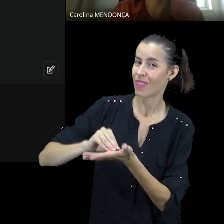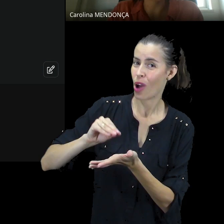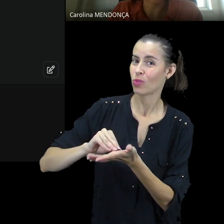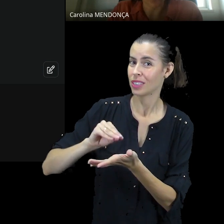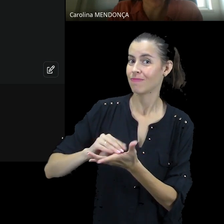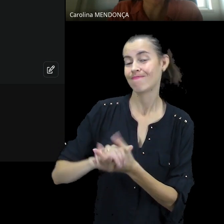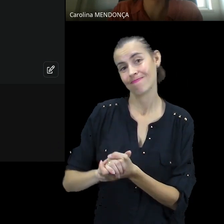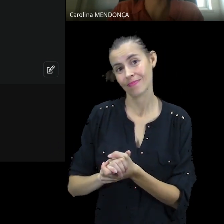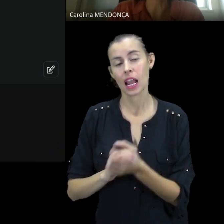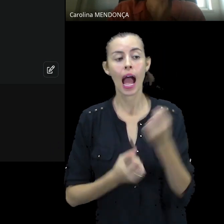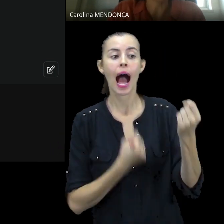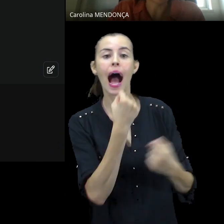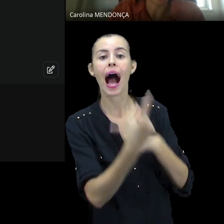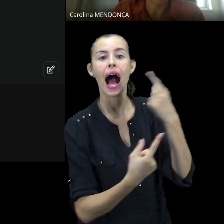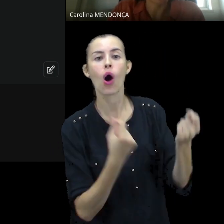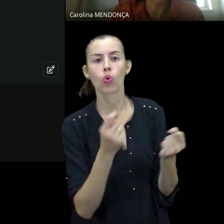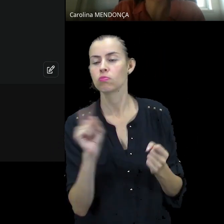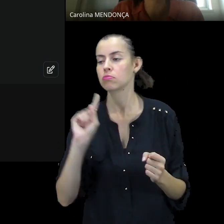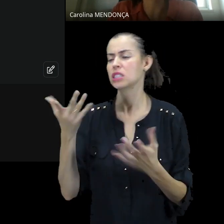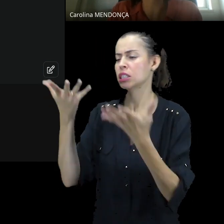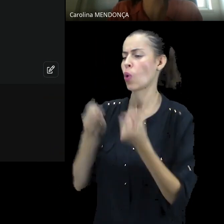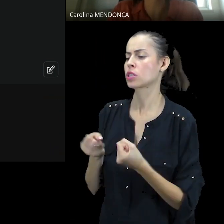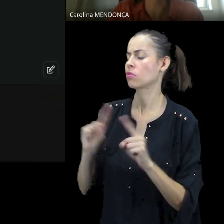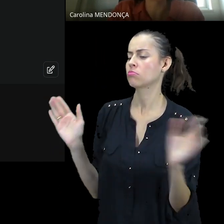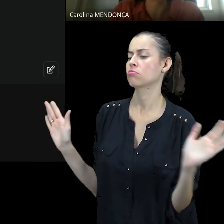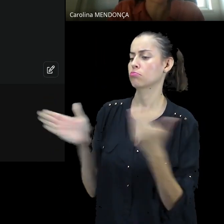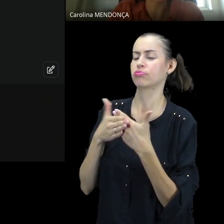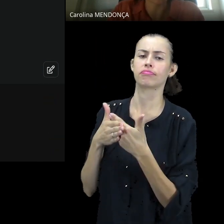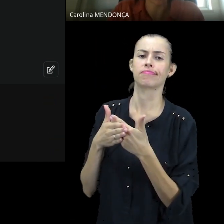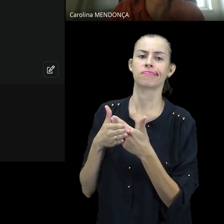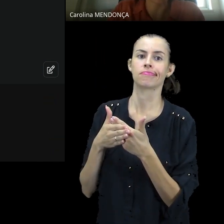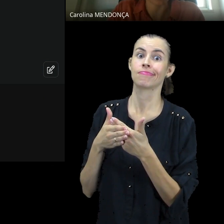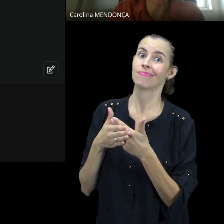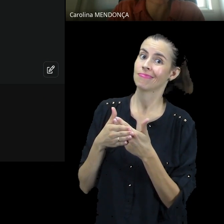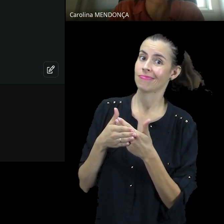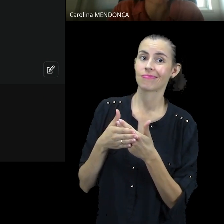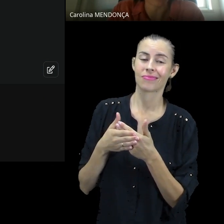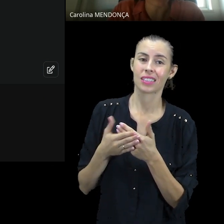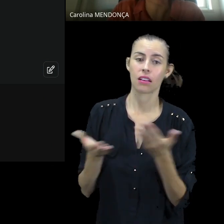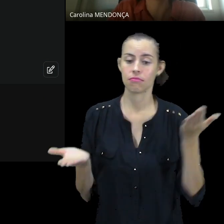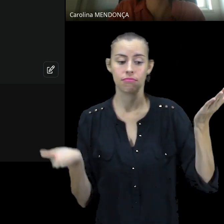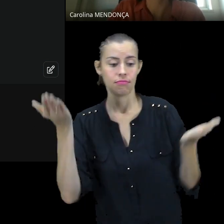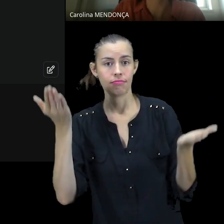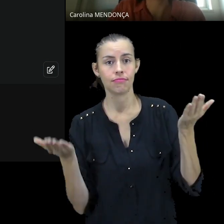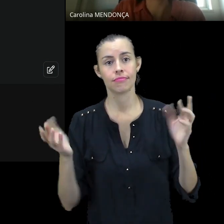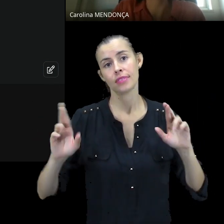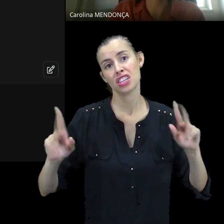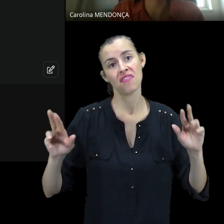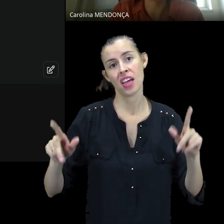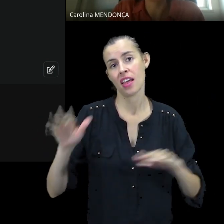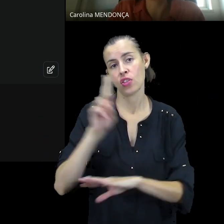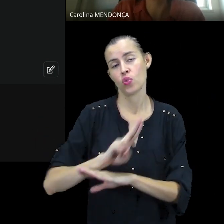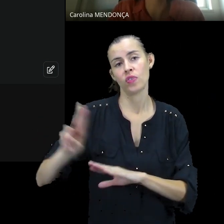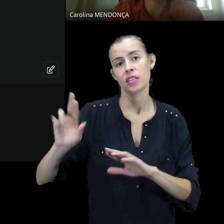essas discussões ou para a prática extensionista, mas já tem outros cursos que são um pouco mais fechados, né, em si mesmados nos